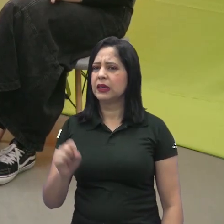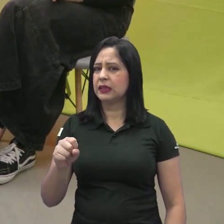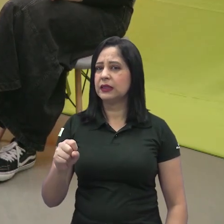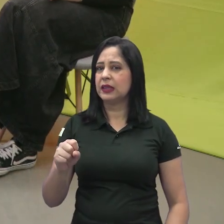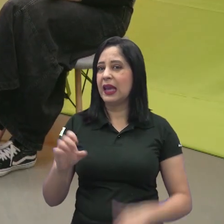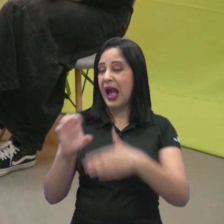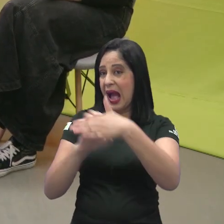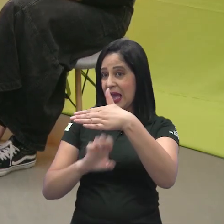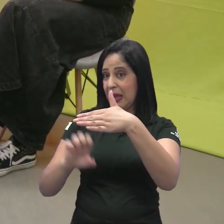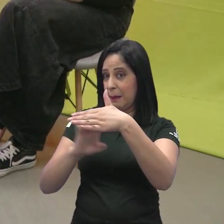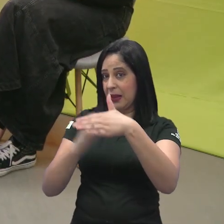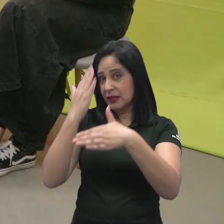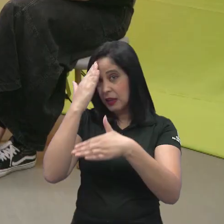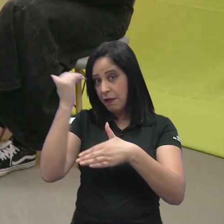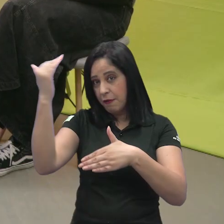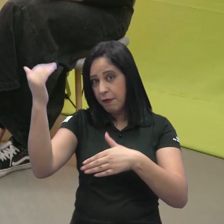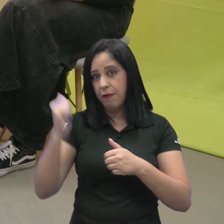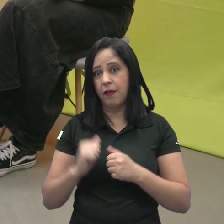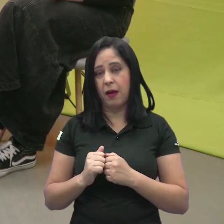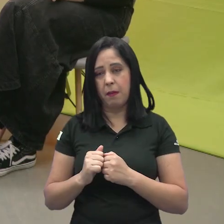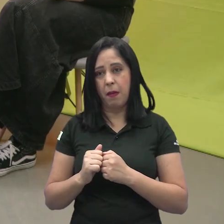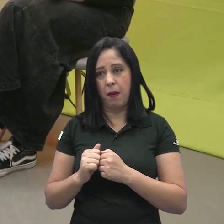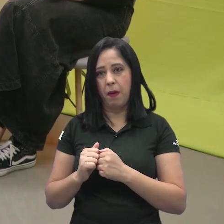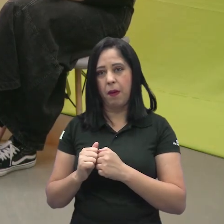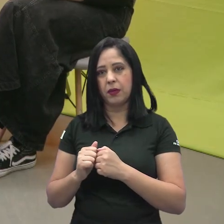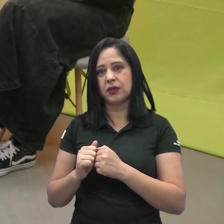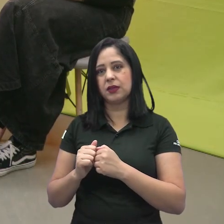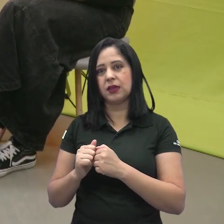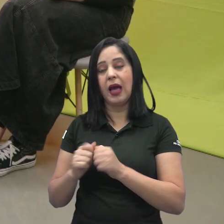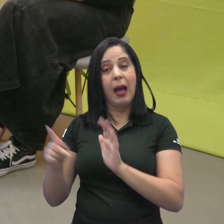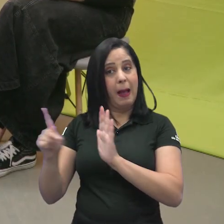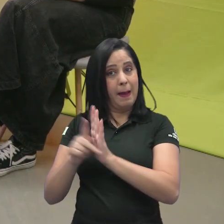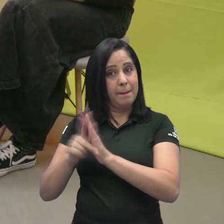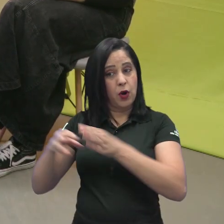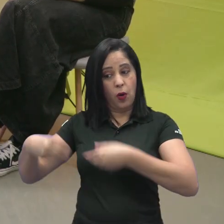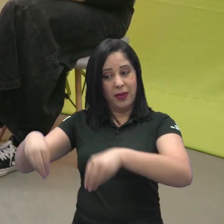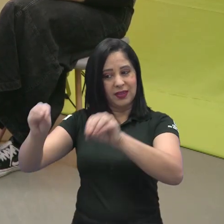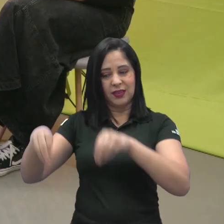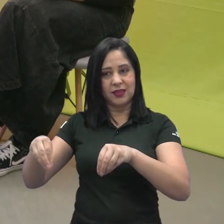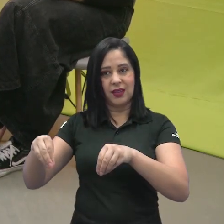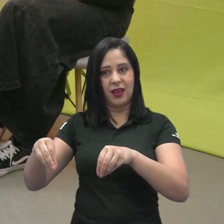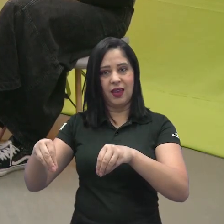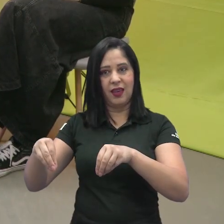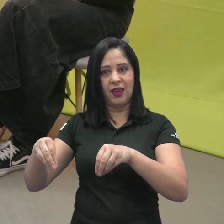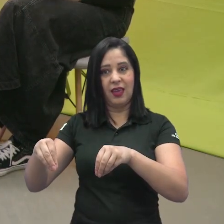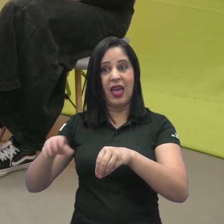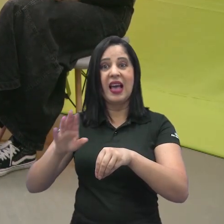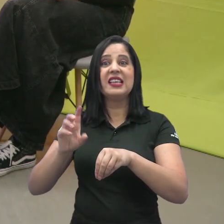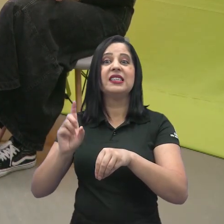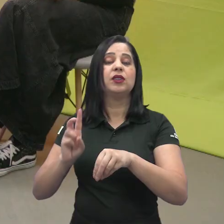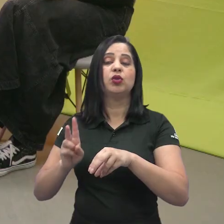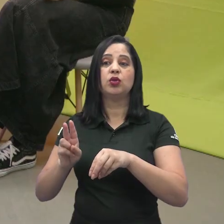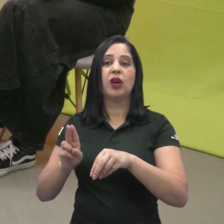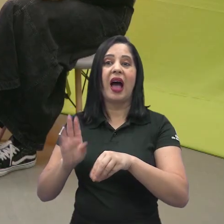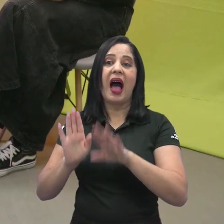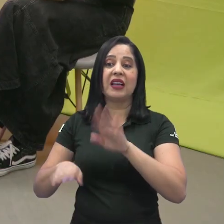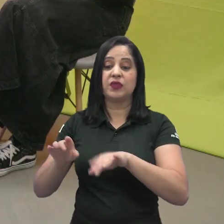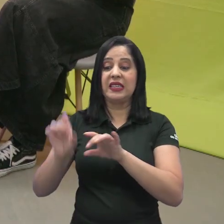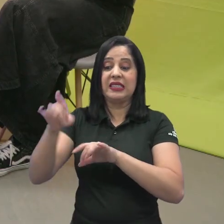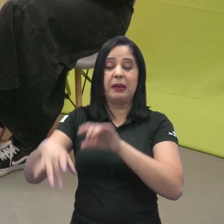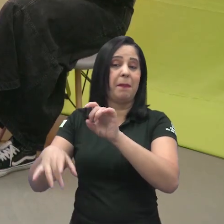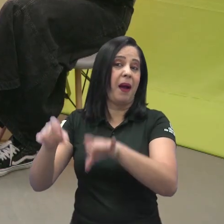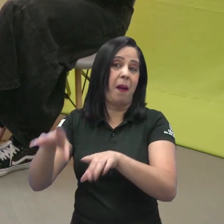o próprio tecido, por exemplo, uma estampa específica daquela loja, eles não usam todo esse tecido. Então, hoje em dia já tem lojas que